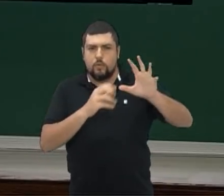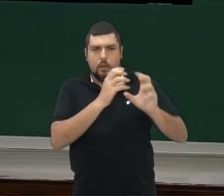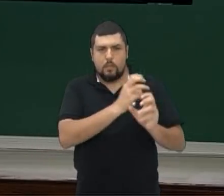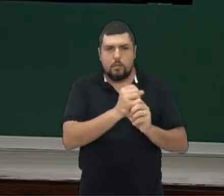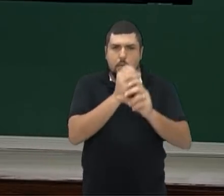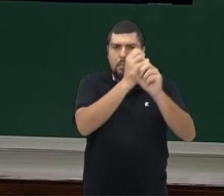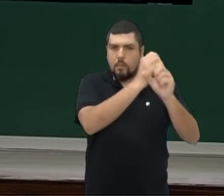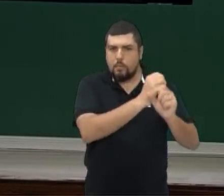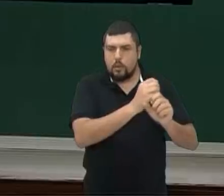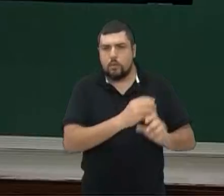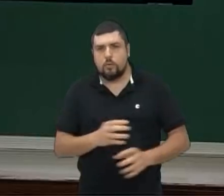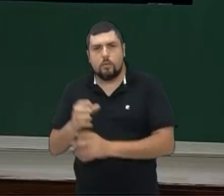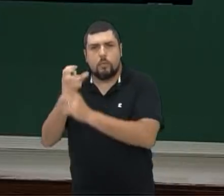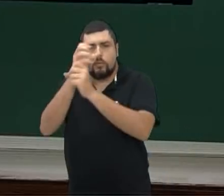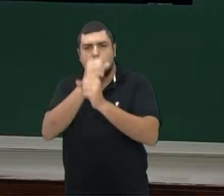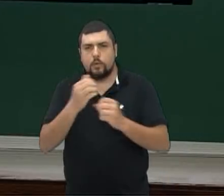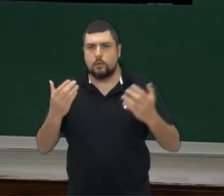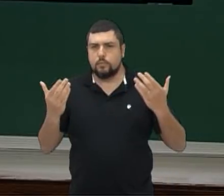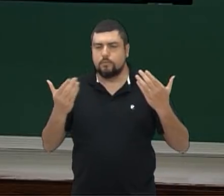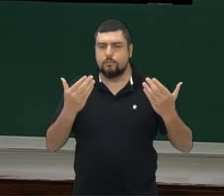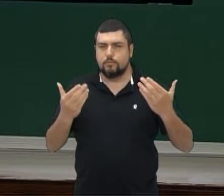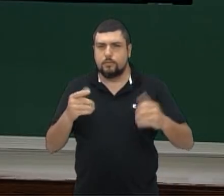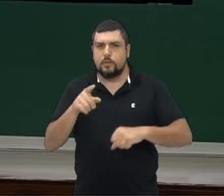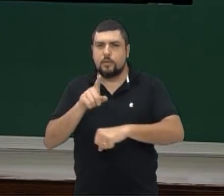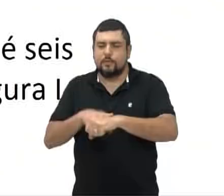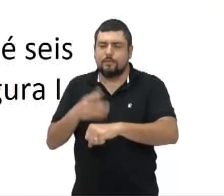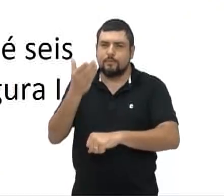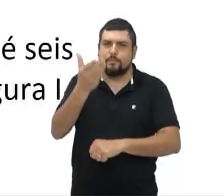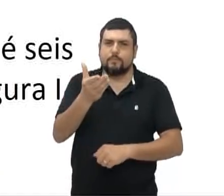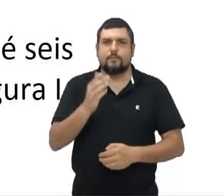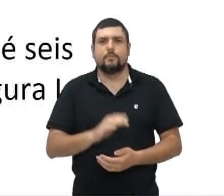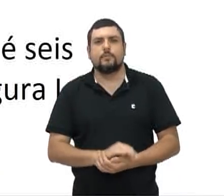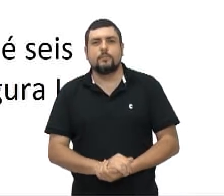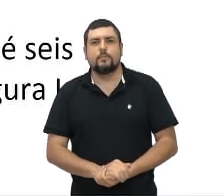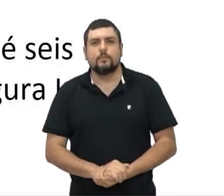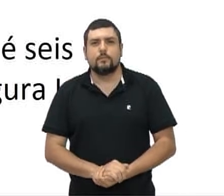possa fazer a comparação entre as duas. Tempo para resolver.